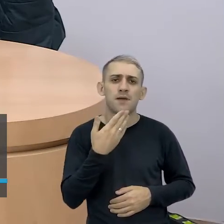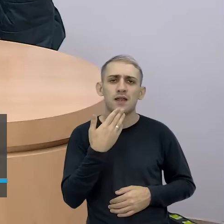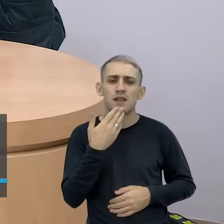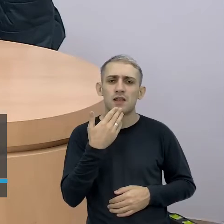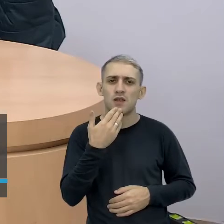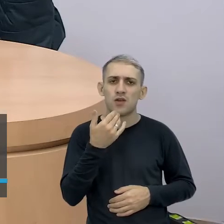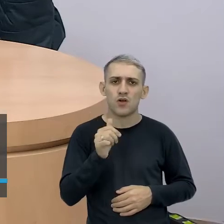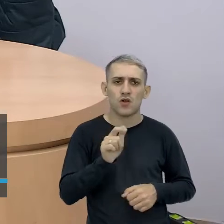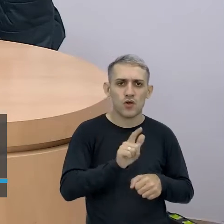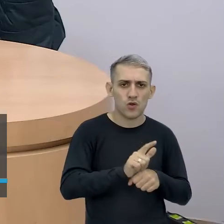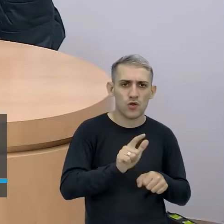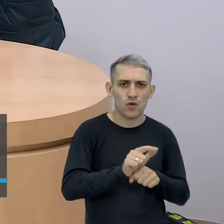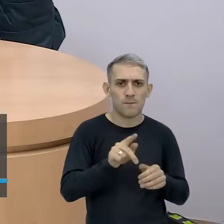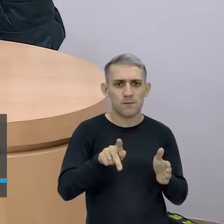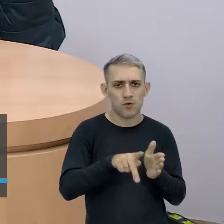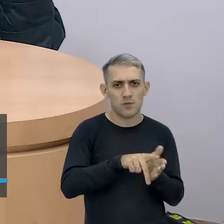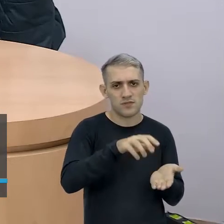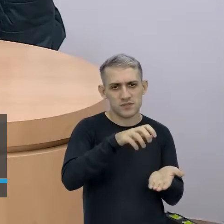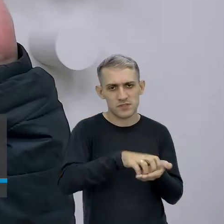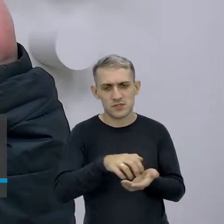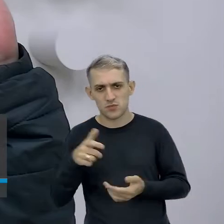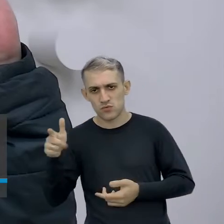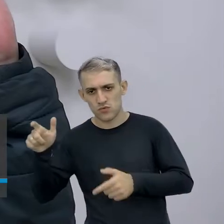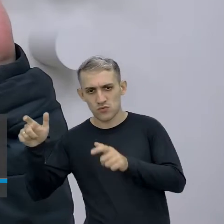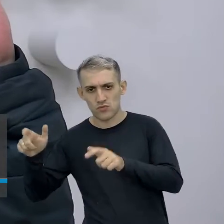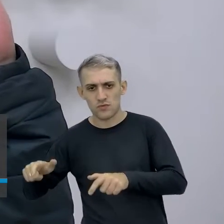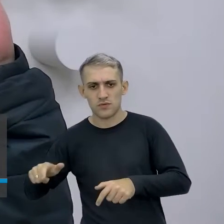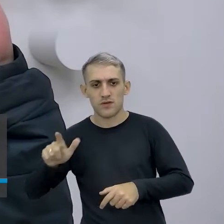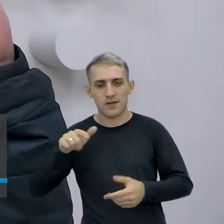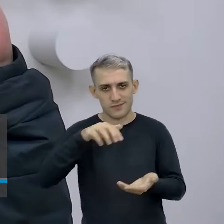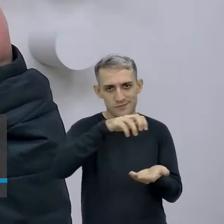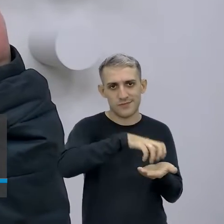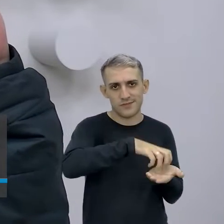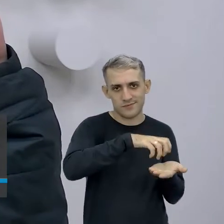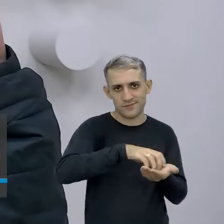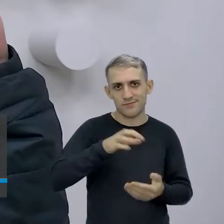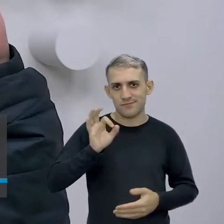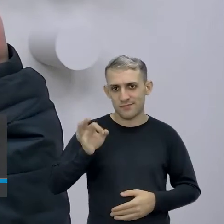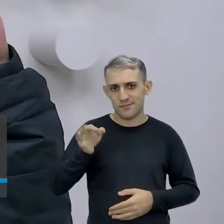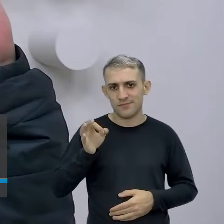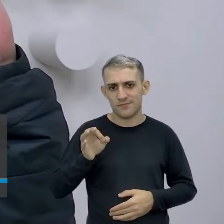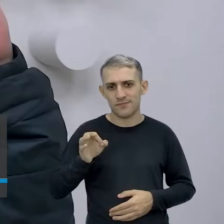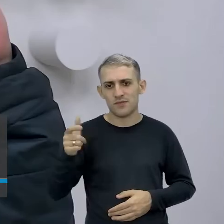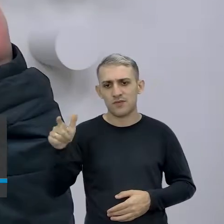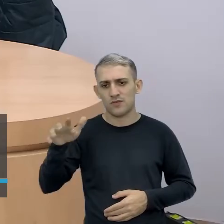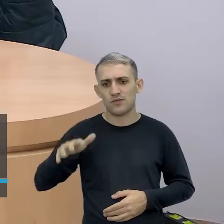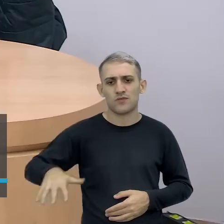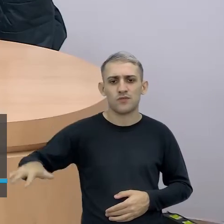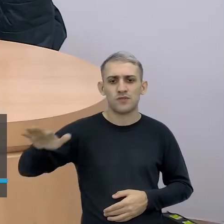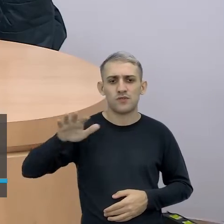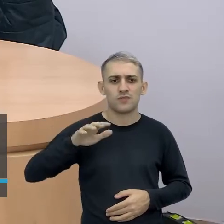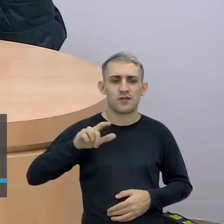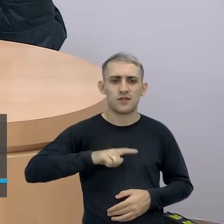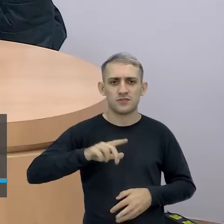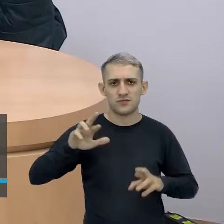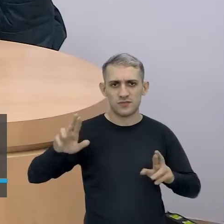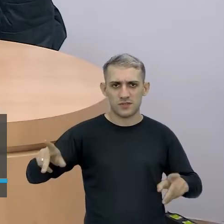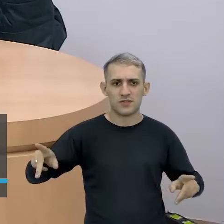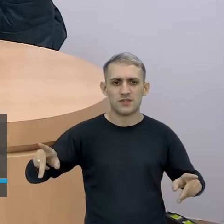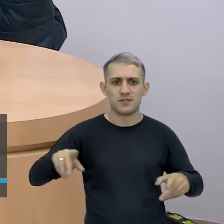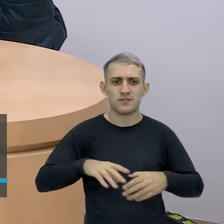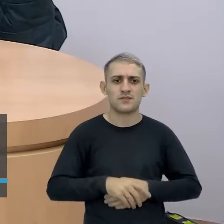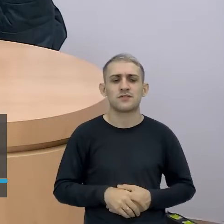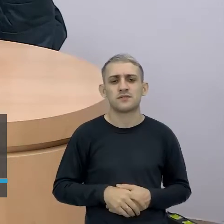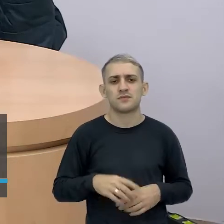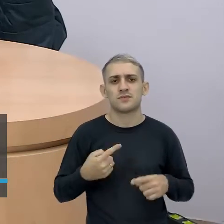comércio entre periferia e centro? O centro, né? O centro. É. Ele vende produtos mais caros, Sim. com maior